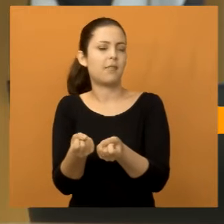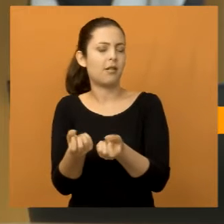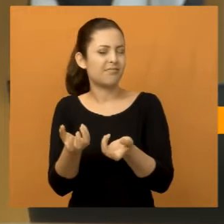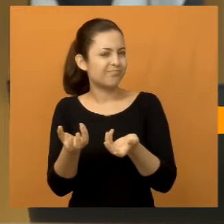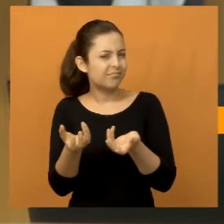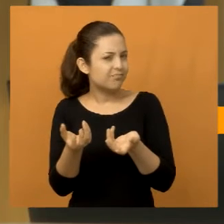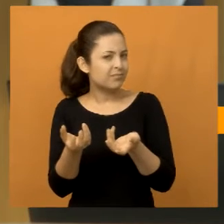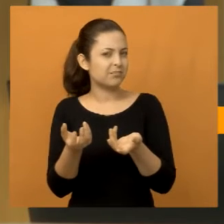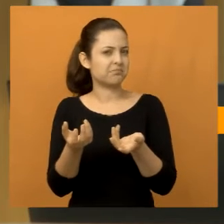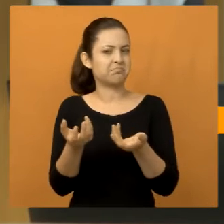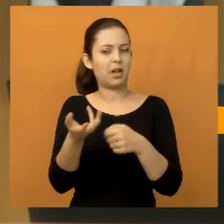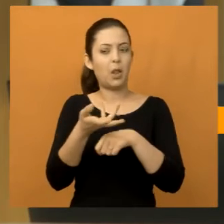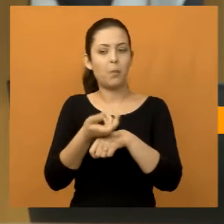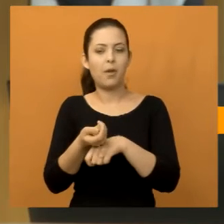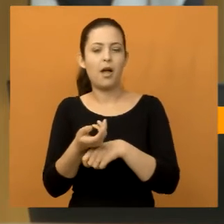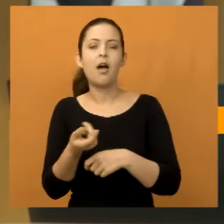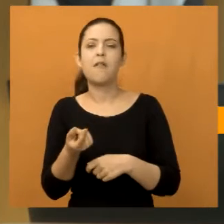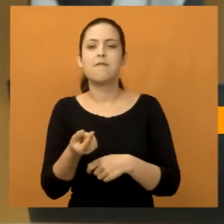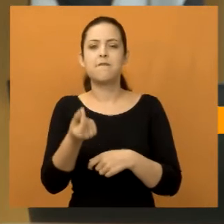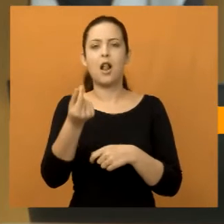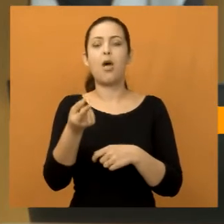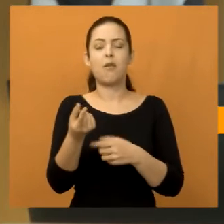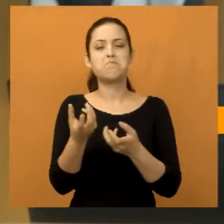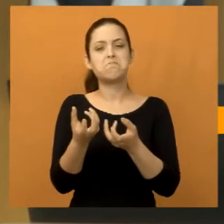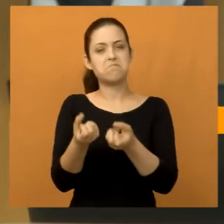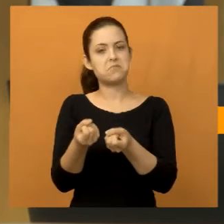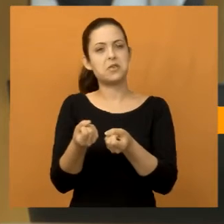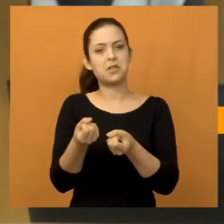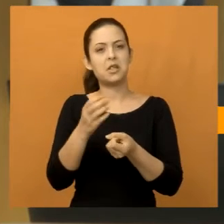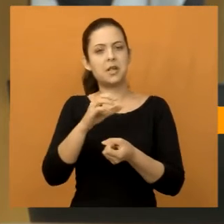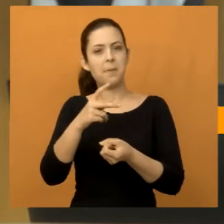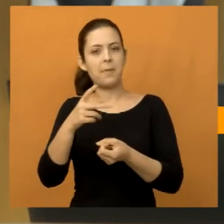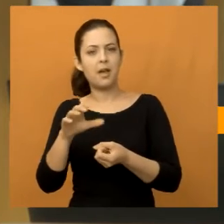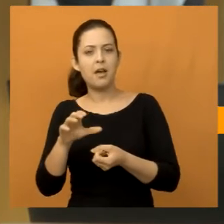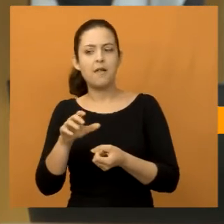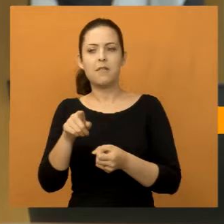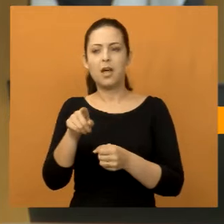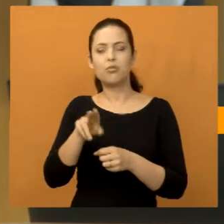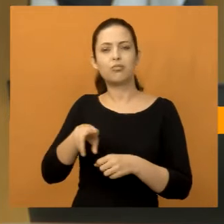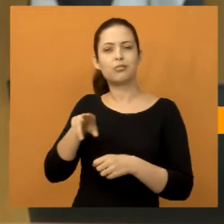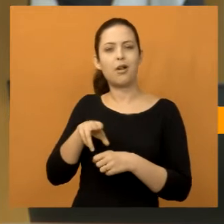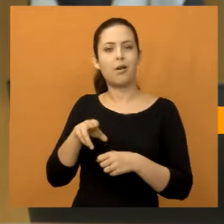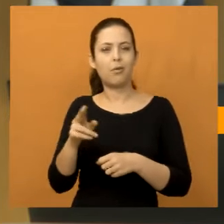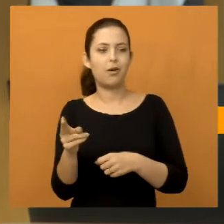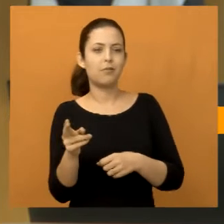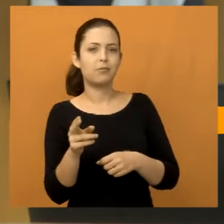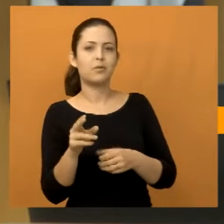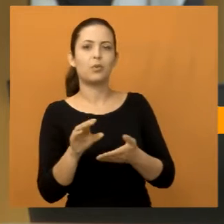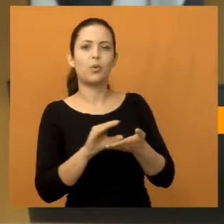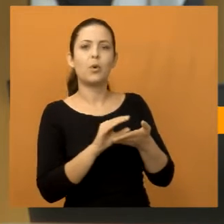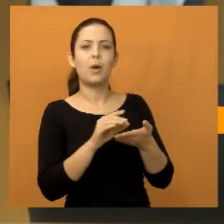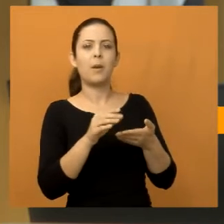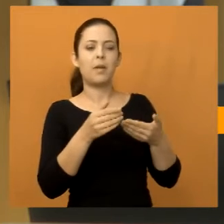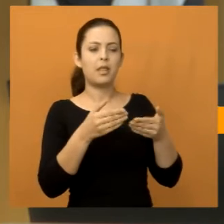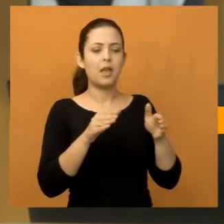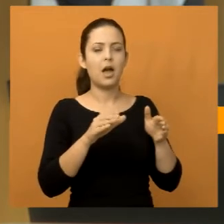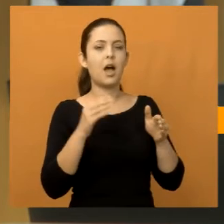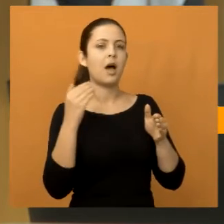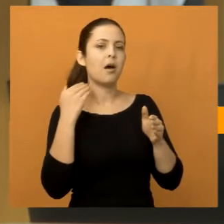ali ludibriados com esse valor, e acabava fornecendo o seu CPF para que alguém